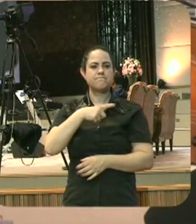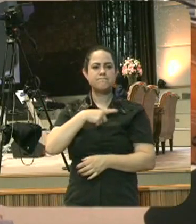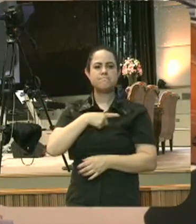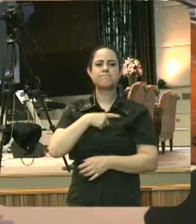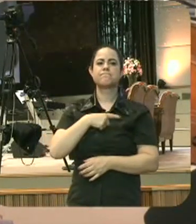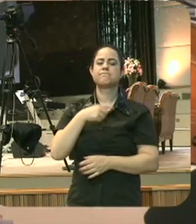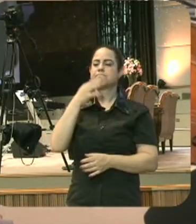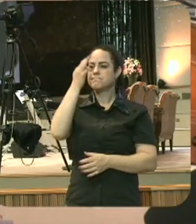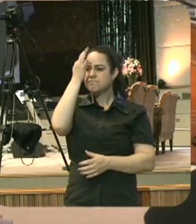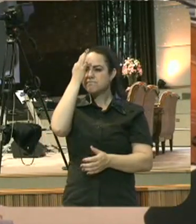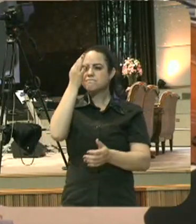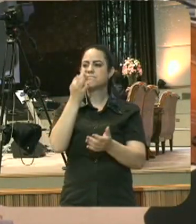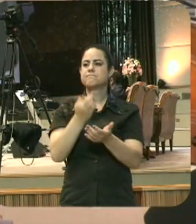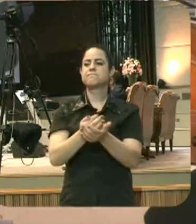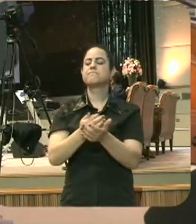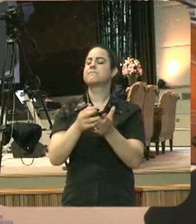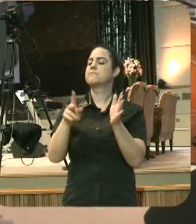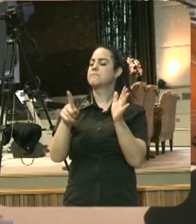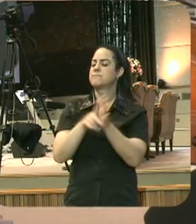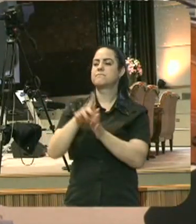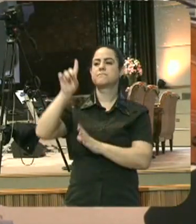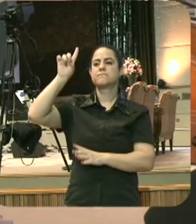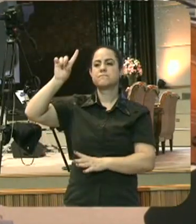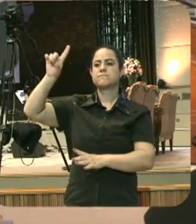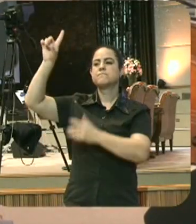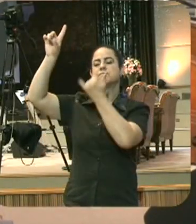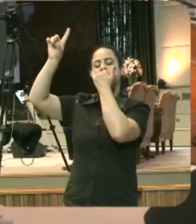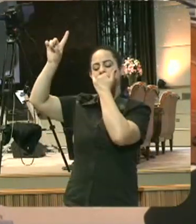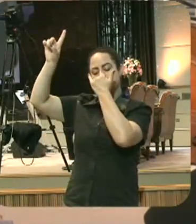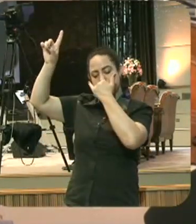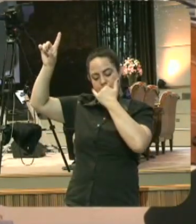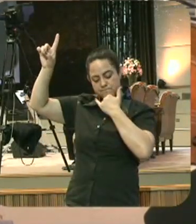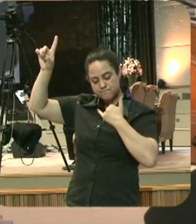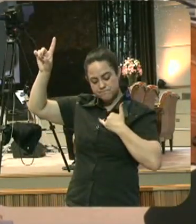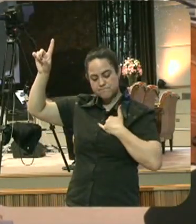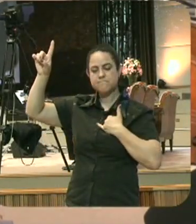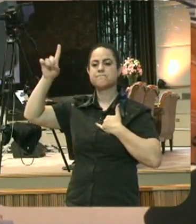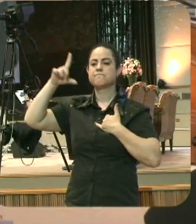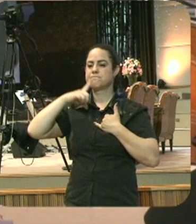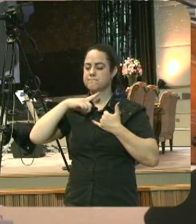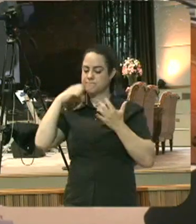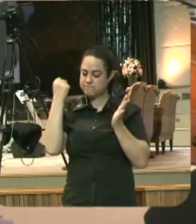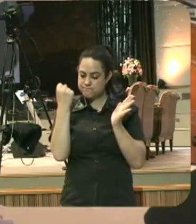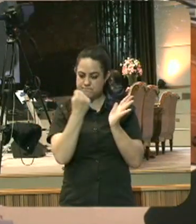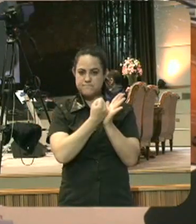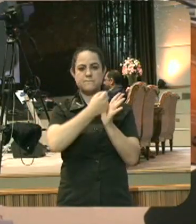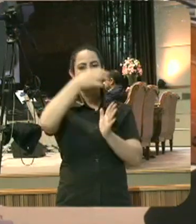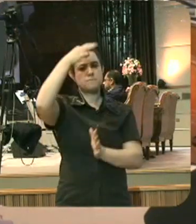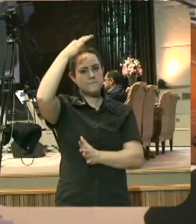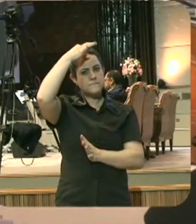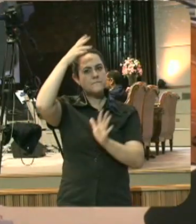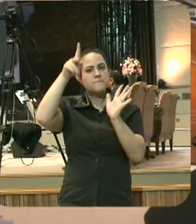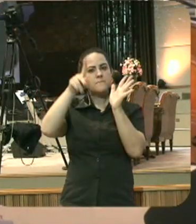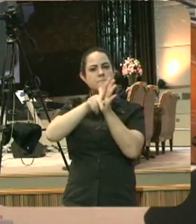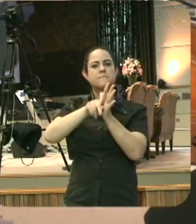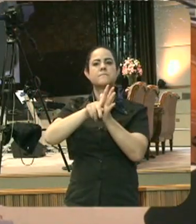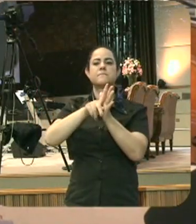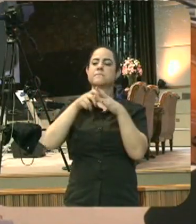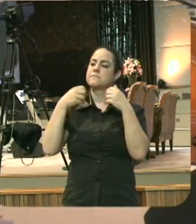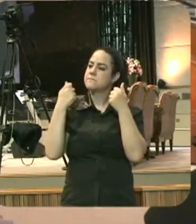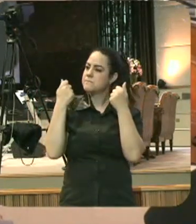fé, ele mesmo vai perdoar os nossos pecados, vai nos selar com o Espírito Santo e vai nos dar a vida